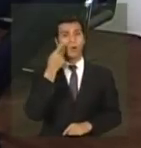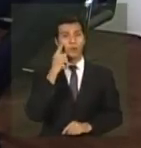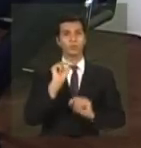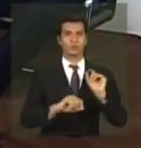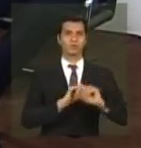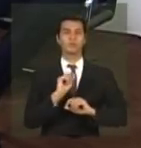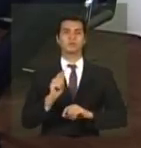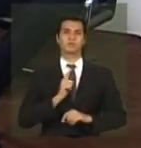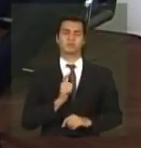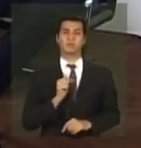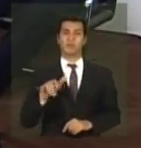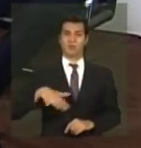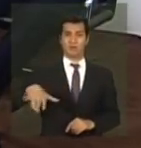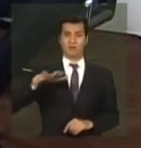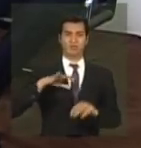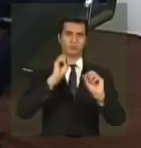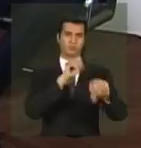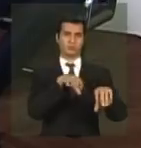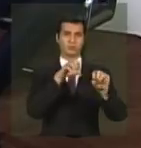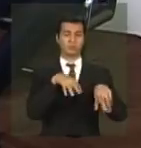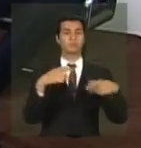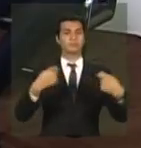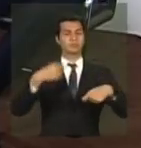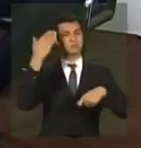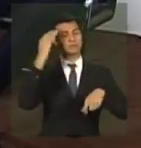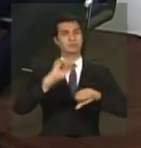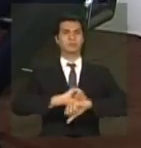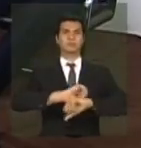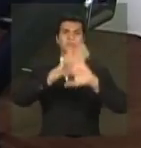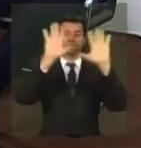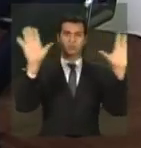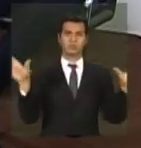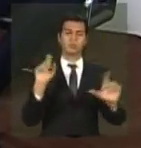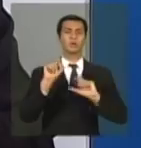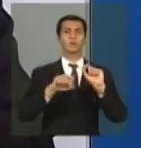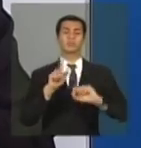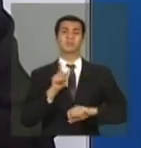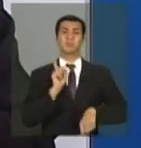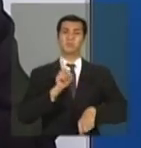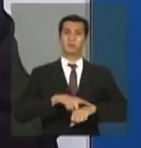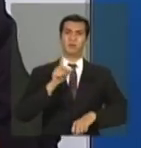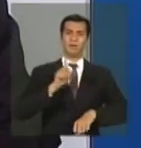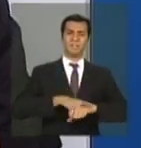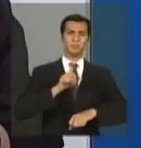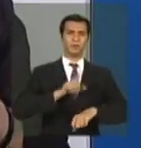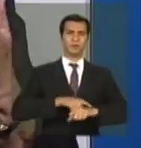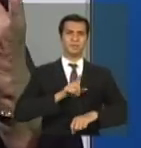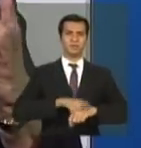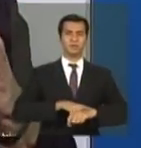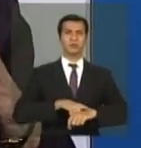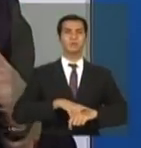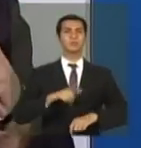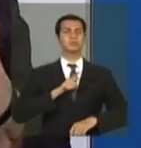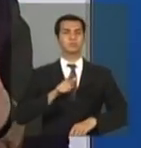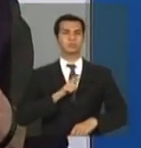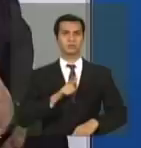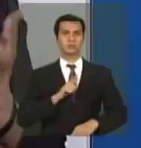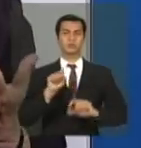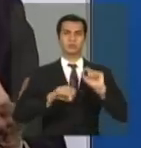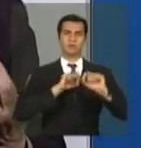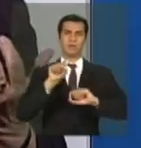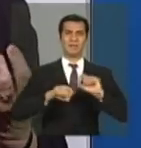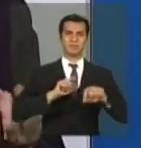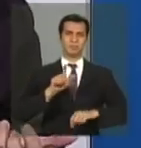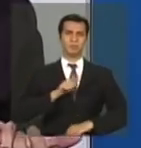nossa rede da área de educação entenda bem isso. Há um momento em que a família... Ela